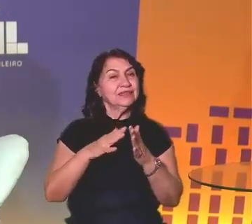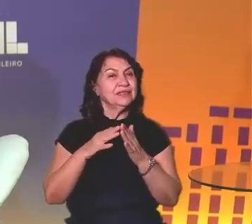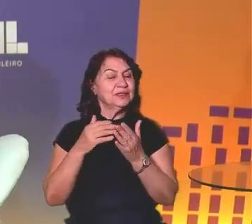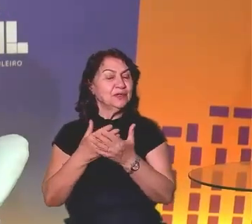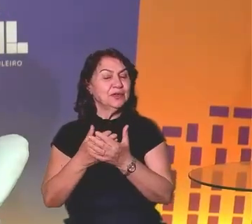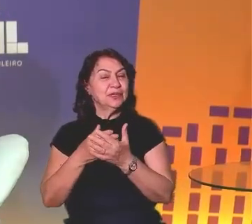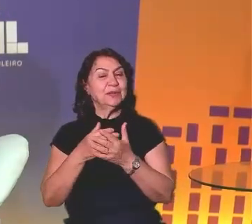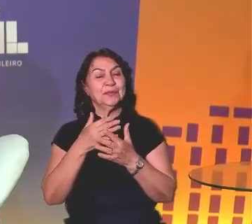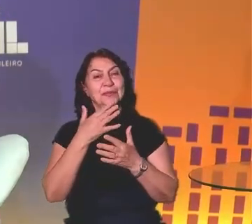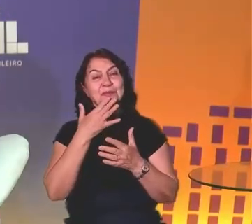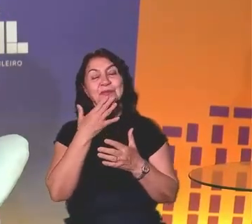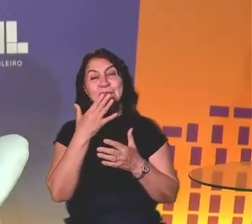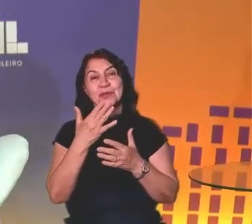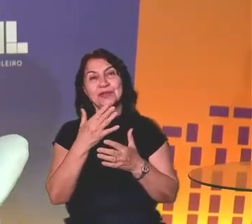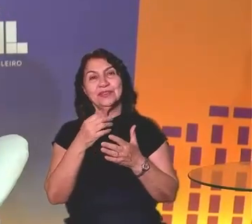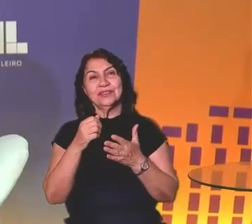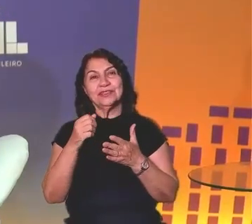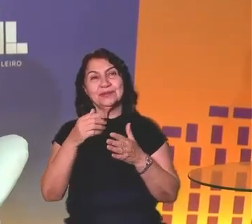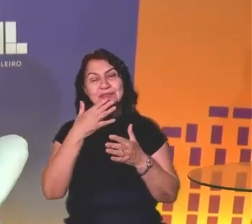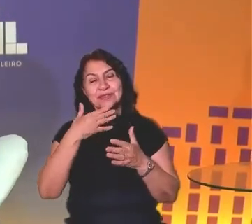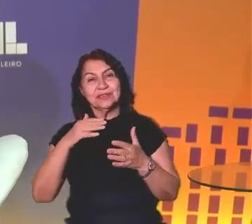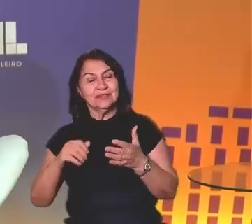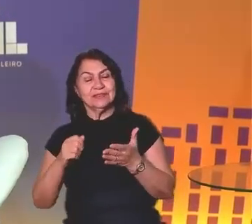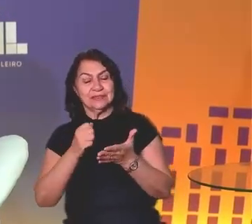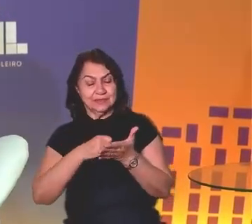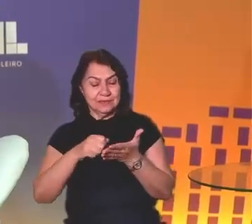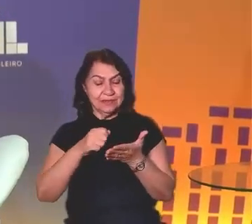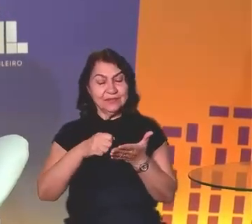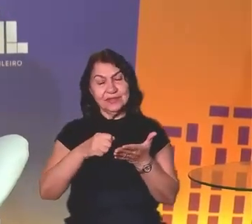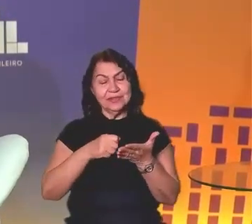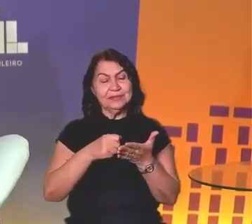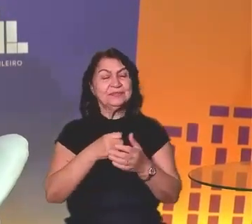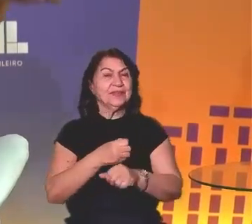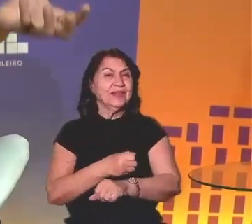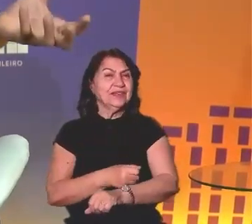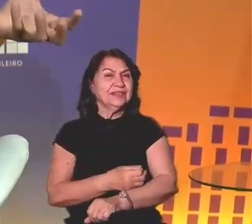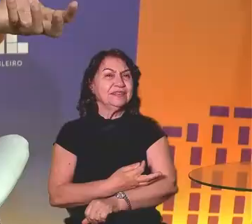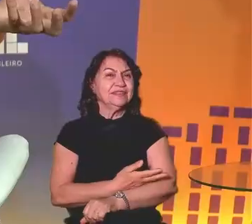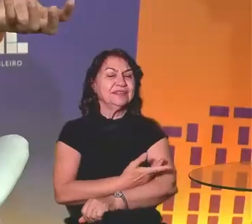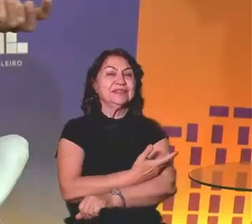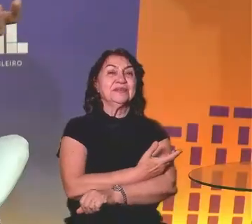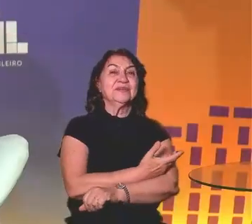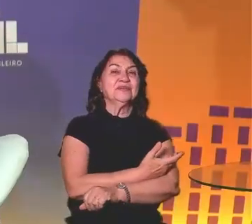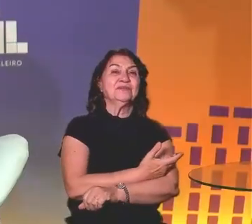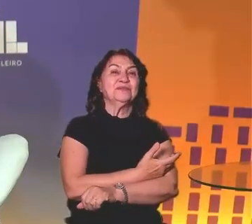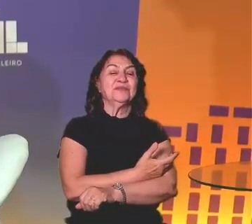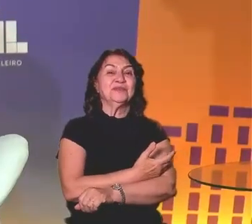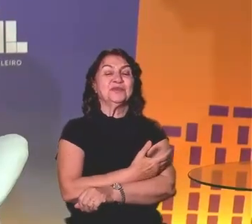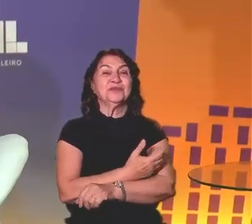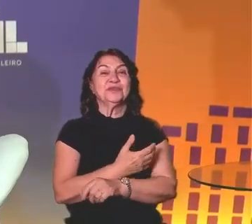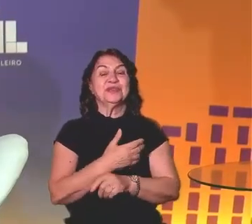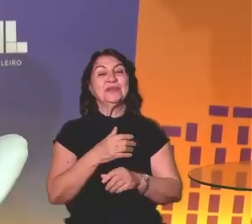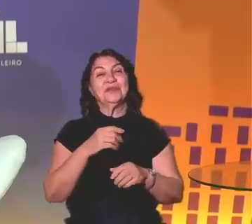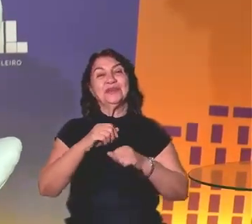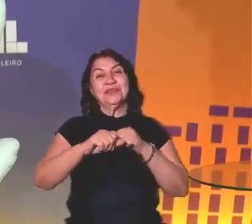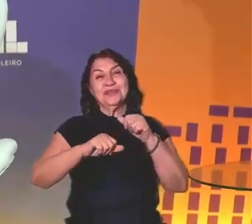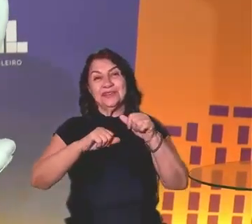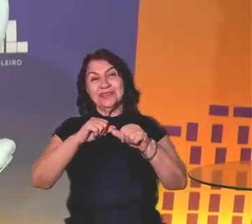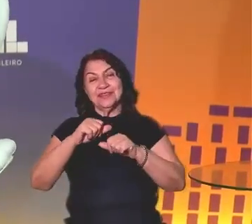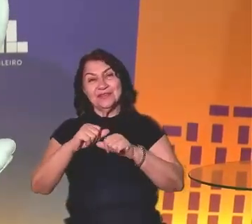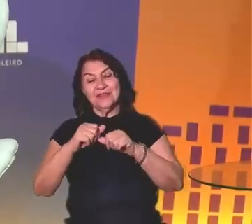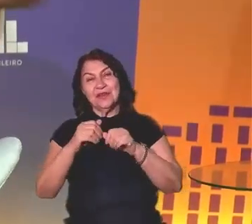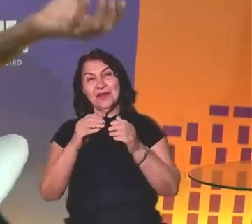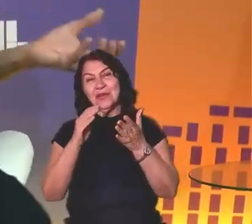meninos escreverem. E é surpreendente o que eles escrevem. Tem uns assim que a gente emociona, e no final a gente faz um e-book, a gente transforma iniciantes